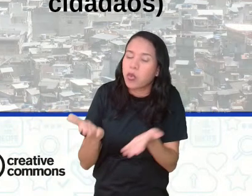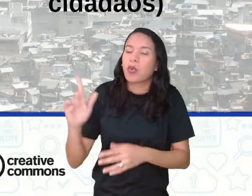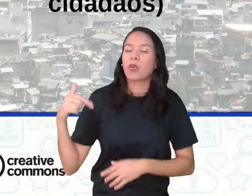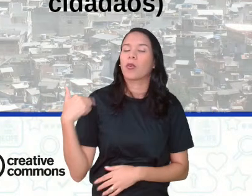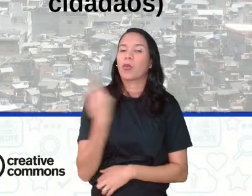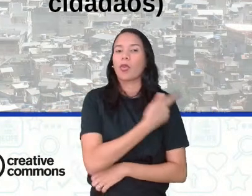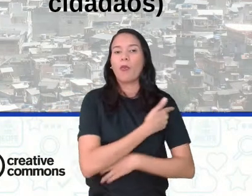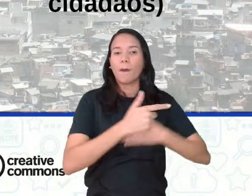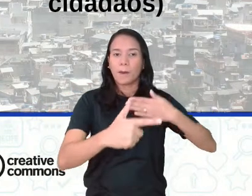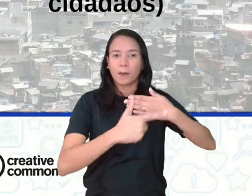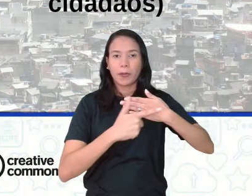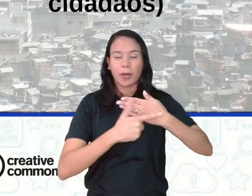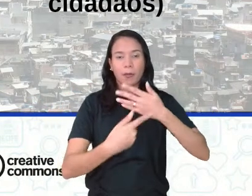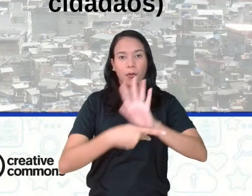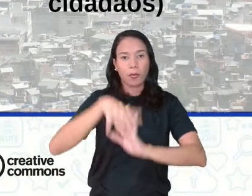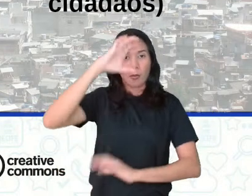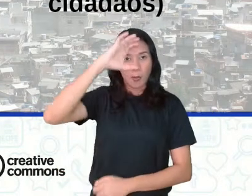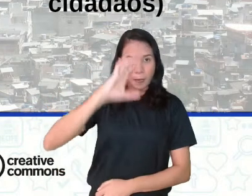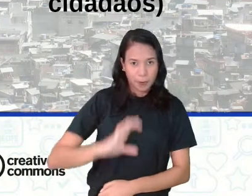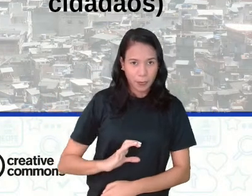papel como